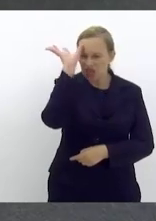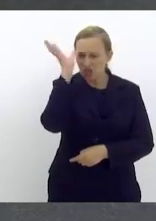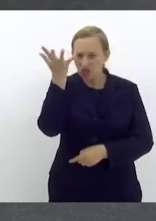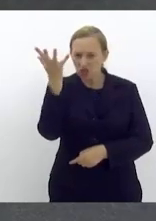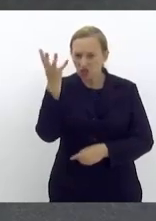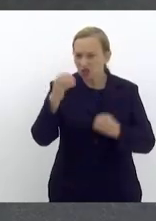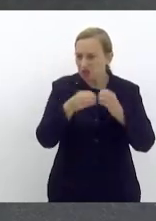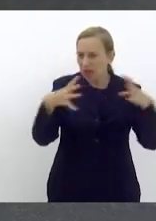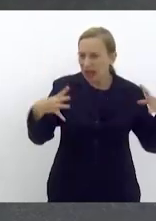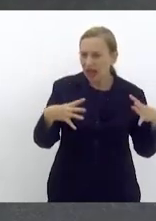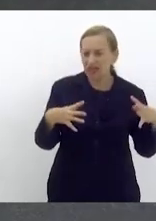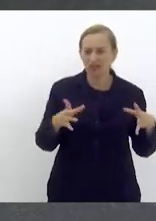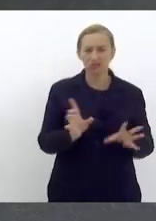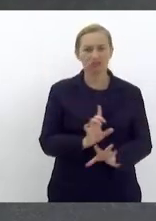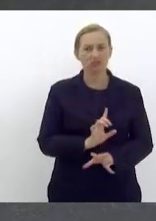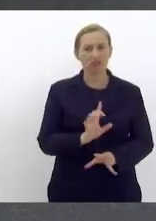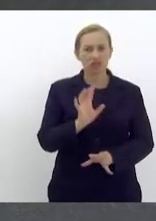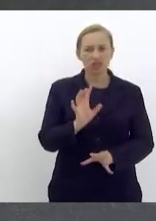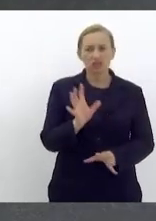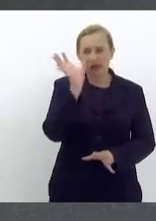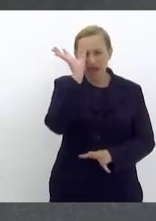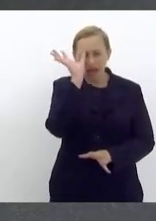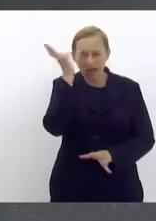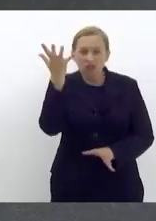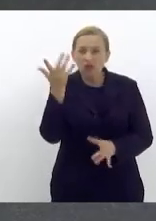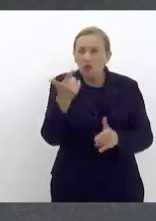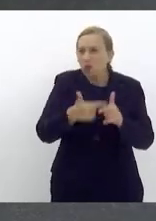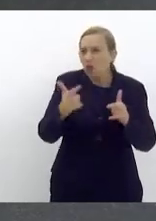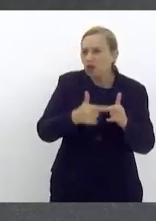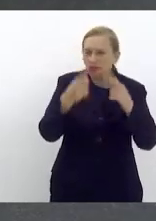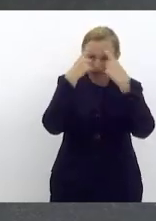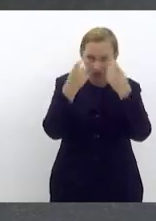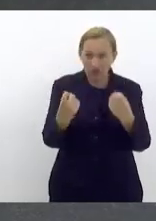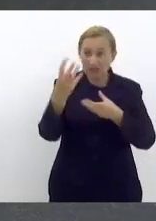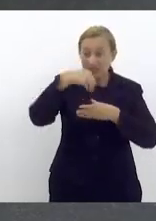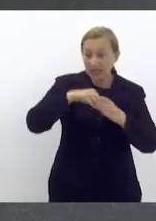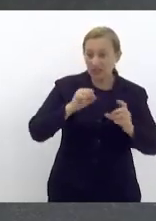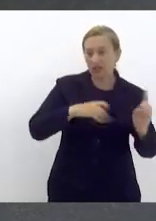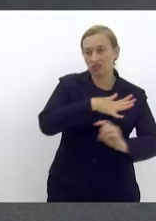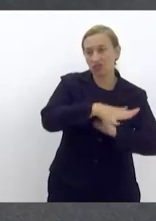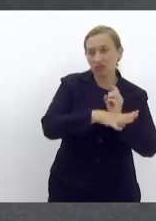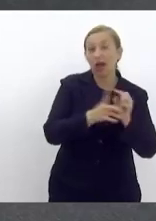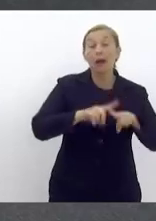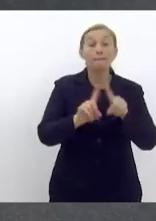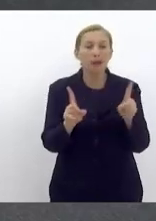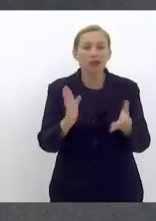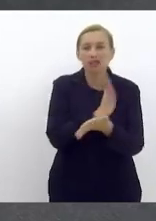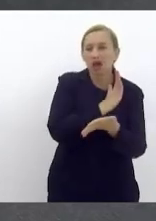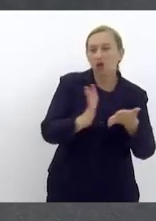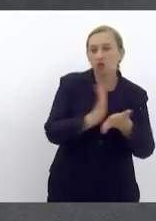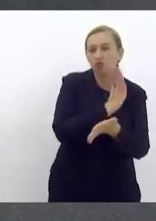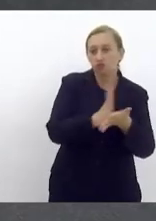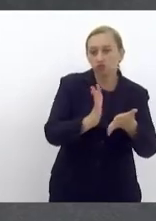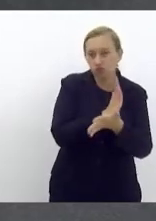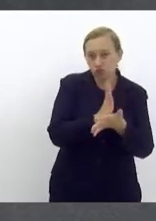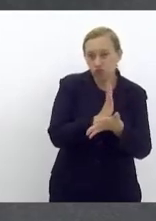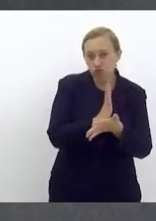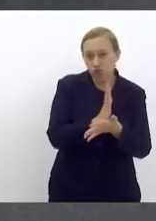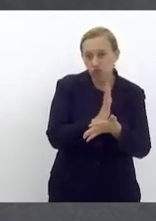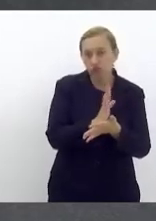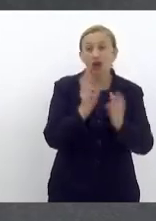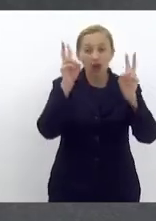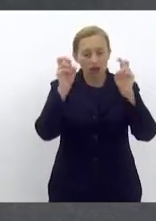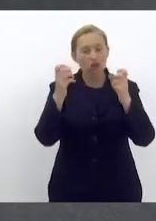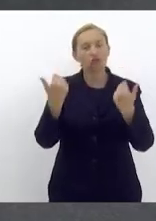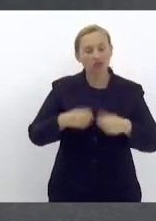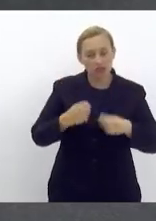mágicas para resolver o problema da violência que é instaurada na nossa sociedade. Mas alguns parâmetros mínimos a gente